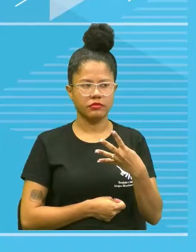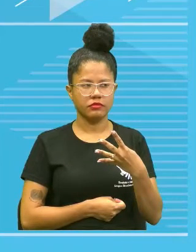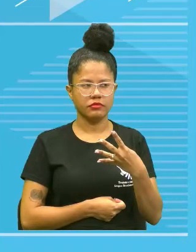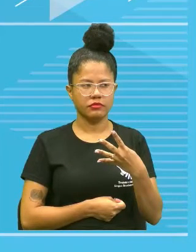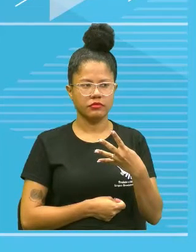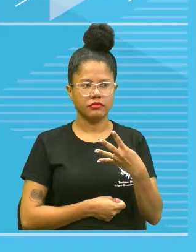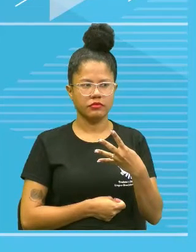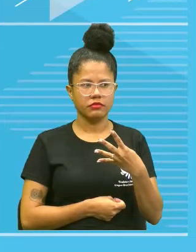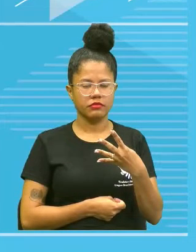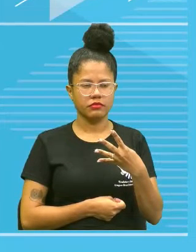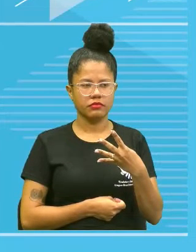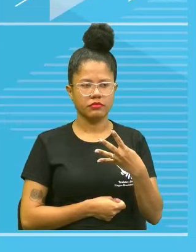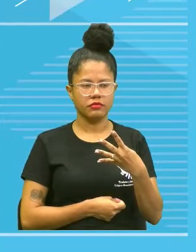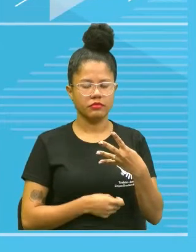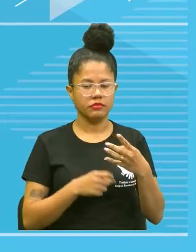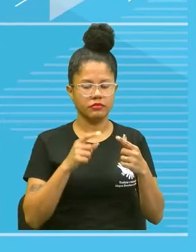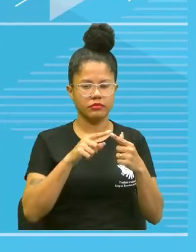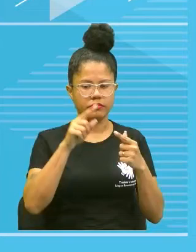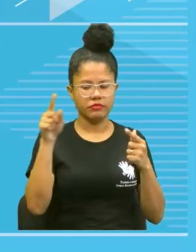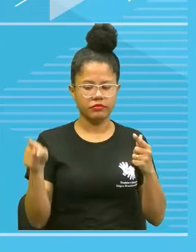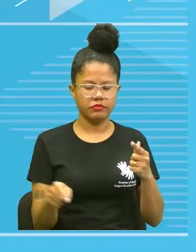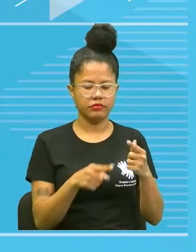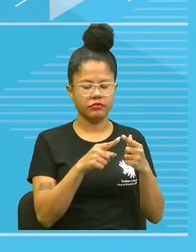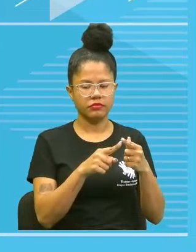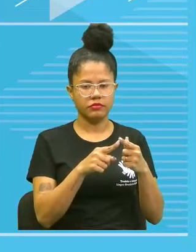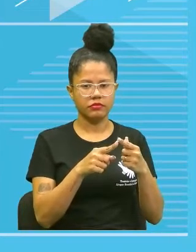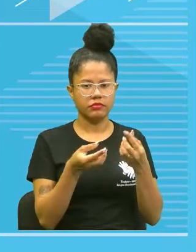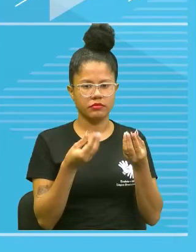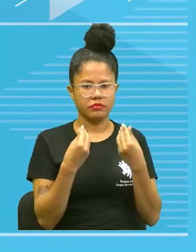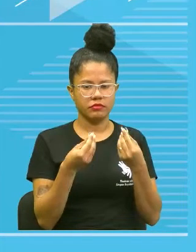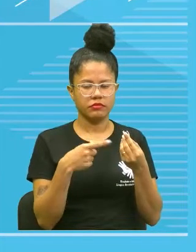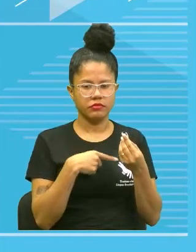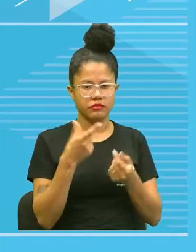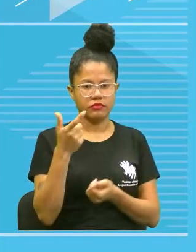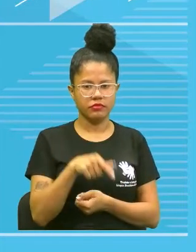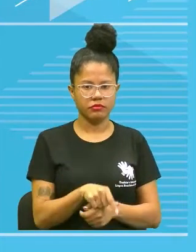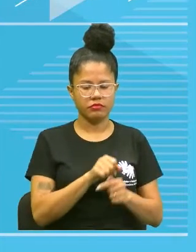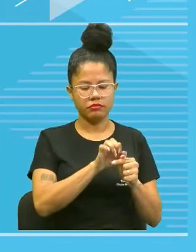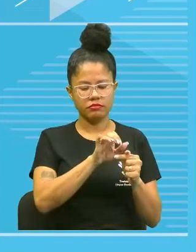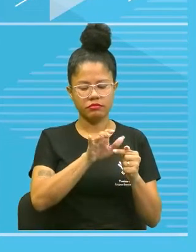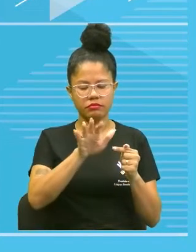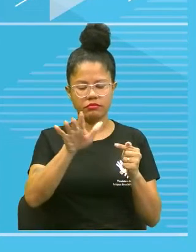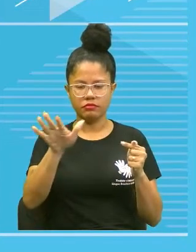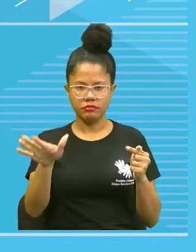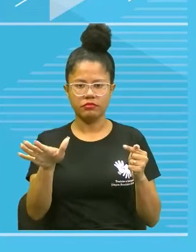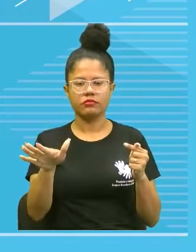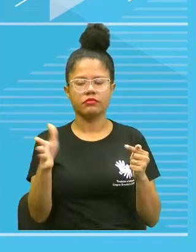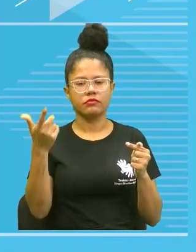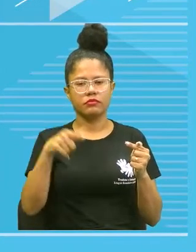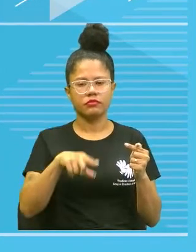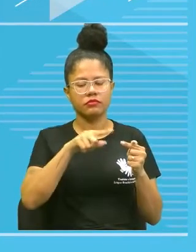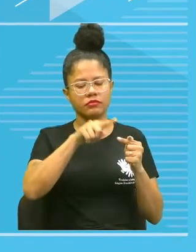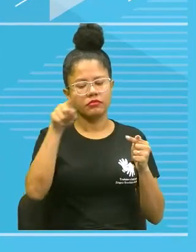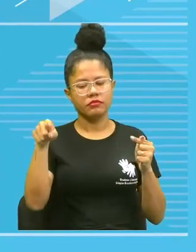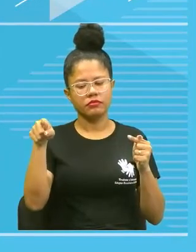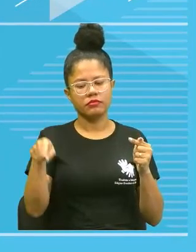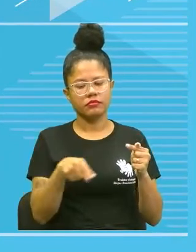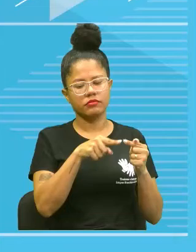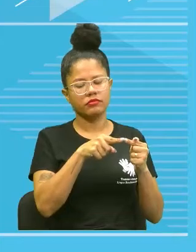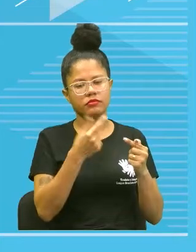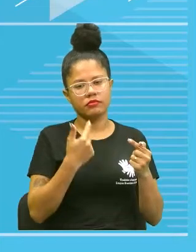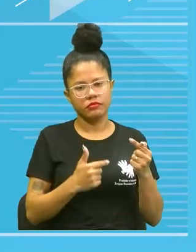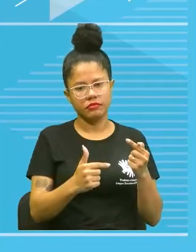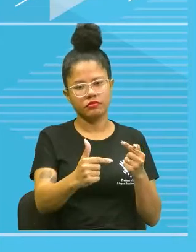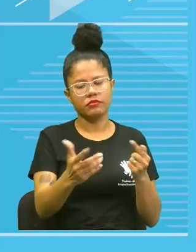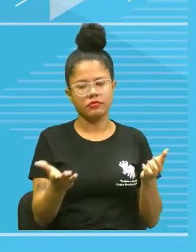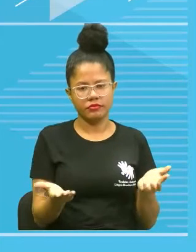estado primário para poder sofrer outra expansão isotérmica e começar o ciclo novamente,